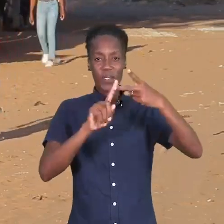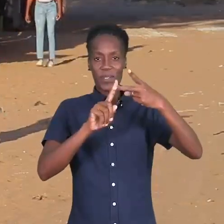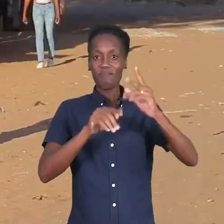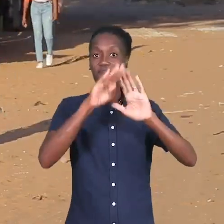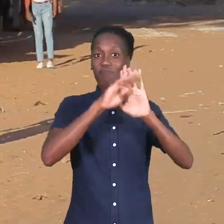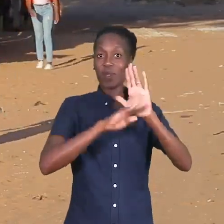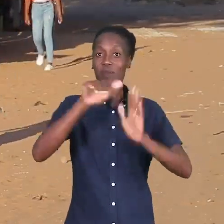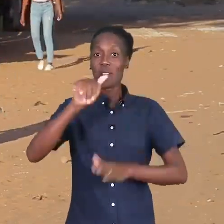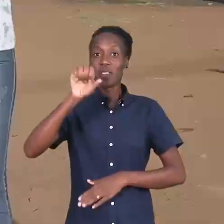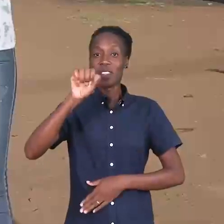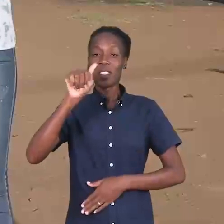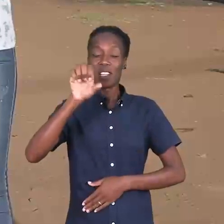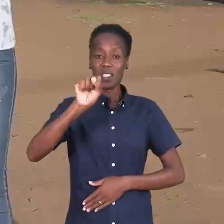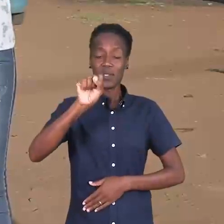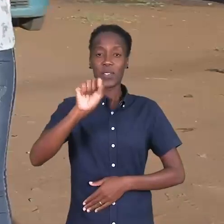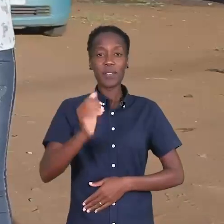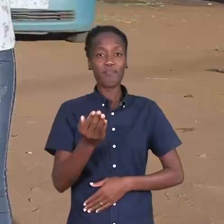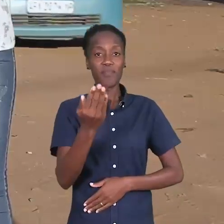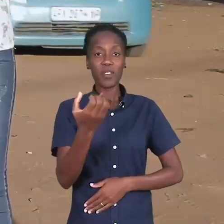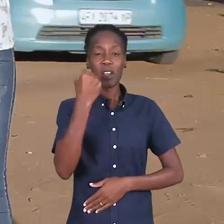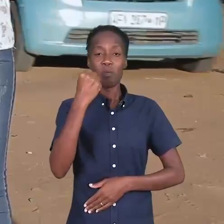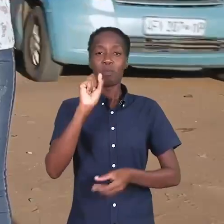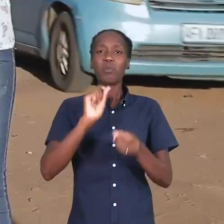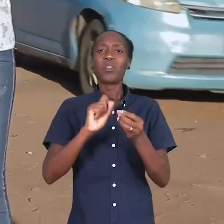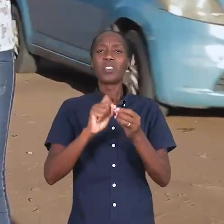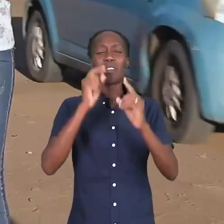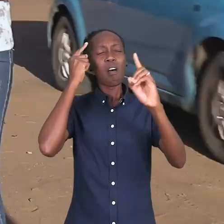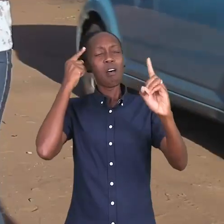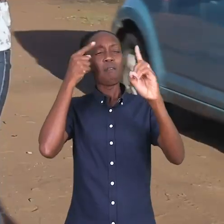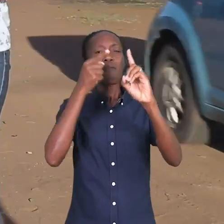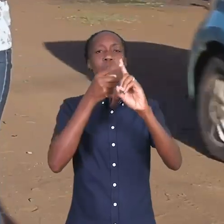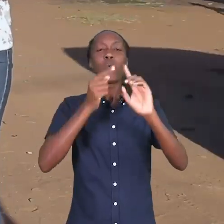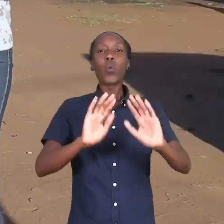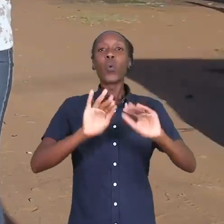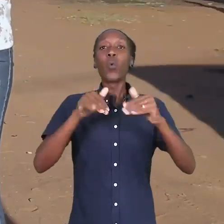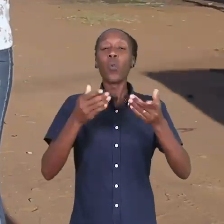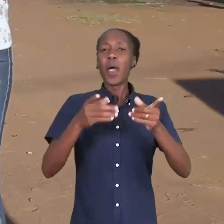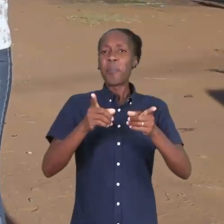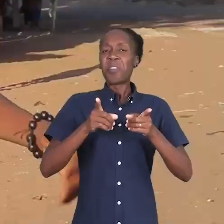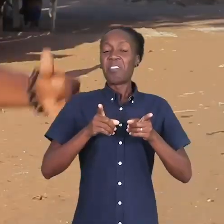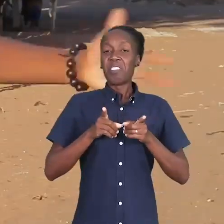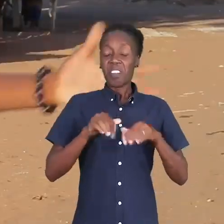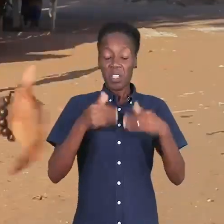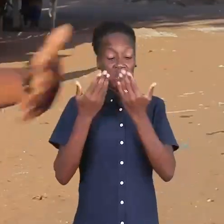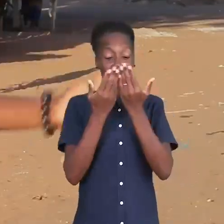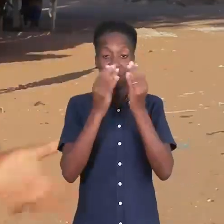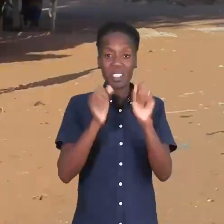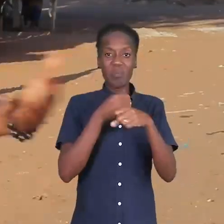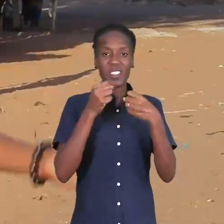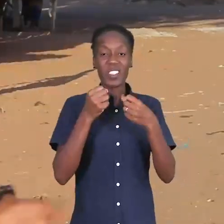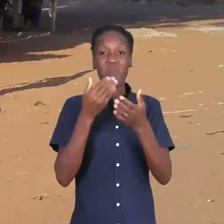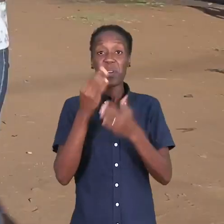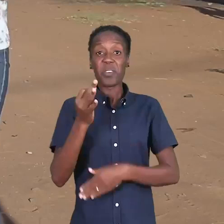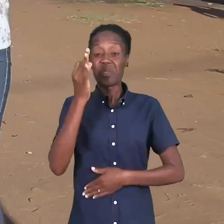Bem-vindos à segunda parte do Asas. Nesta segunda parte do Asas, vamos focar um pouco mais na norma social que diz que meninas não